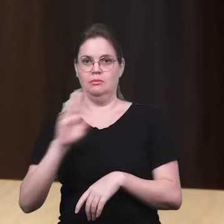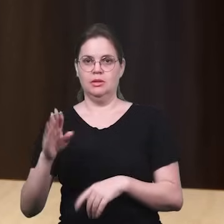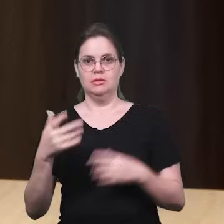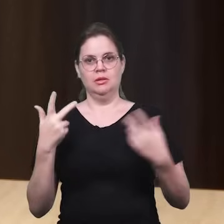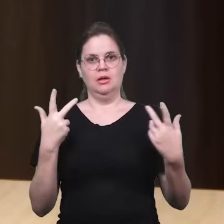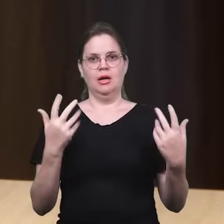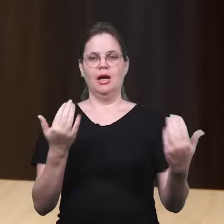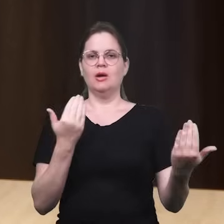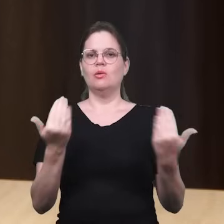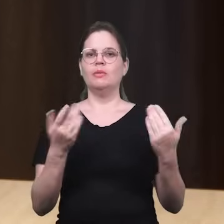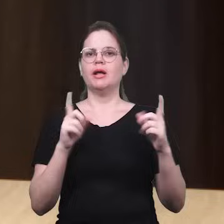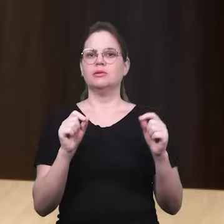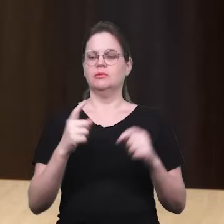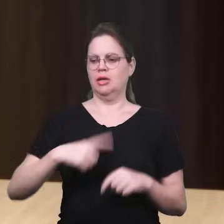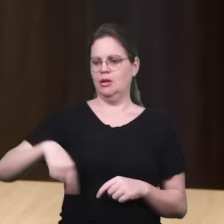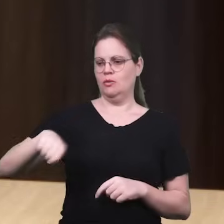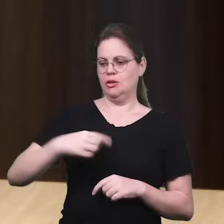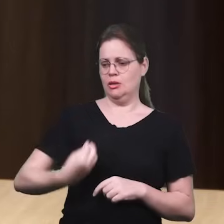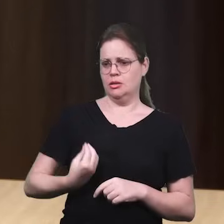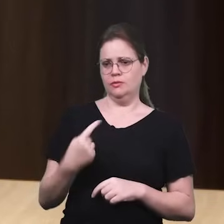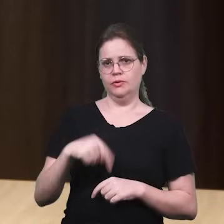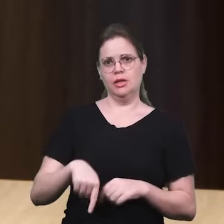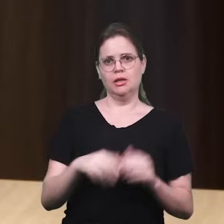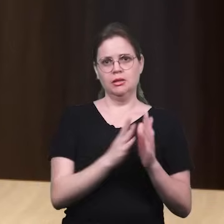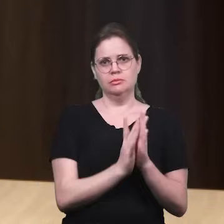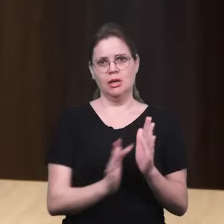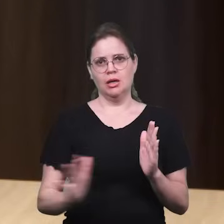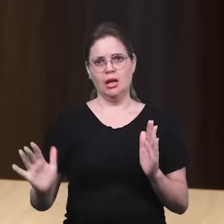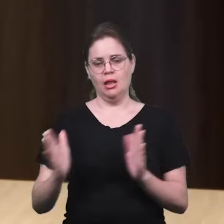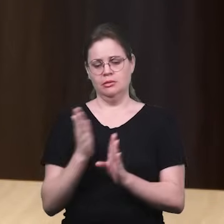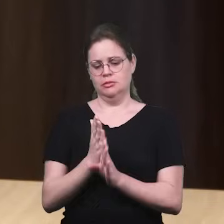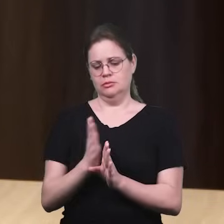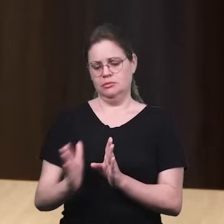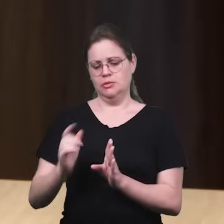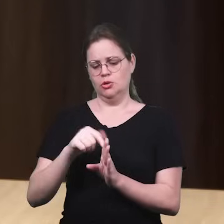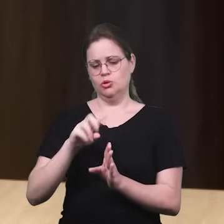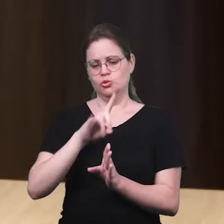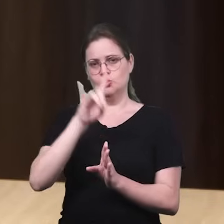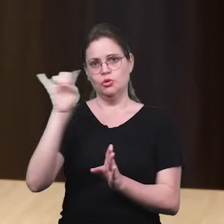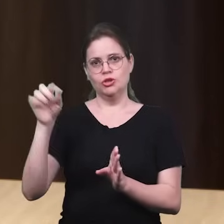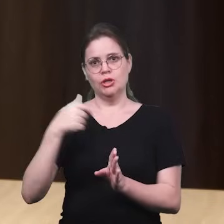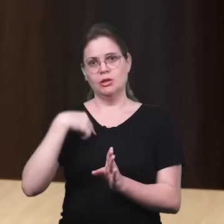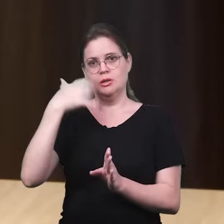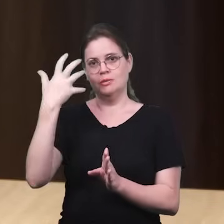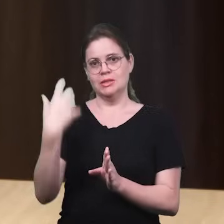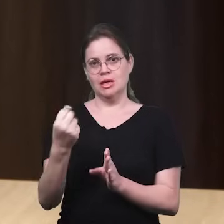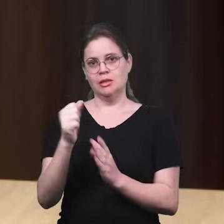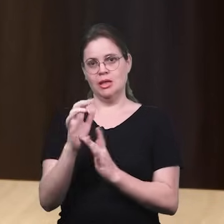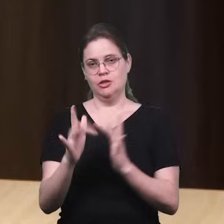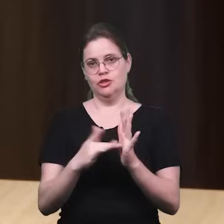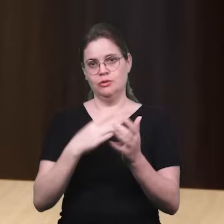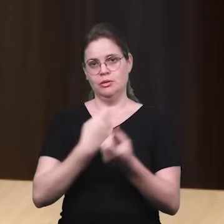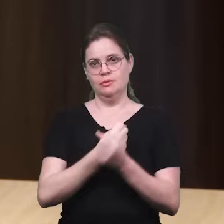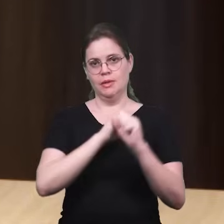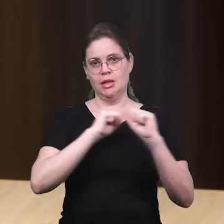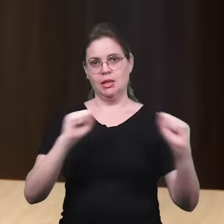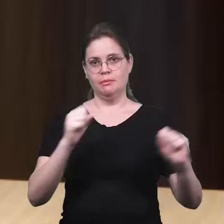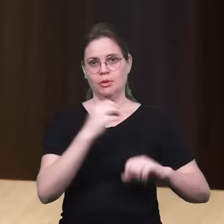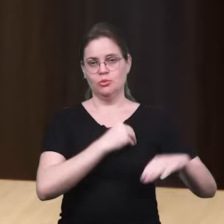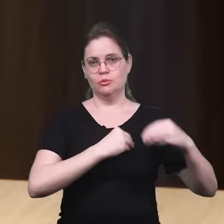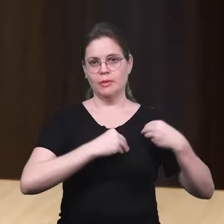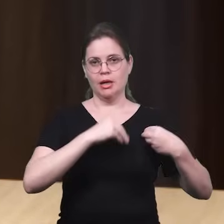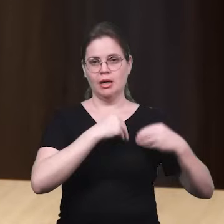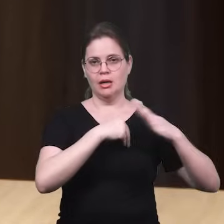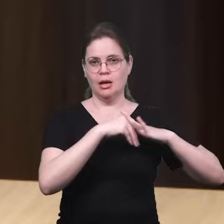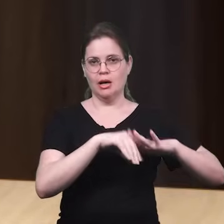aqui neste mundo. Isso. Desde quando nós aceitamos Jesus, desde quando o Senhor nos libertou do Egito, da